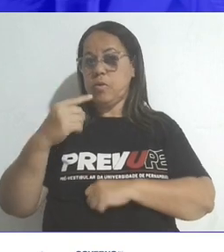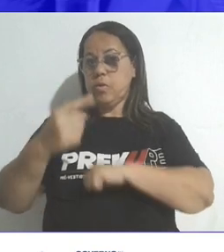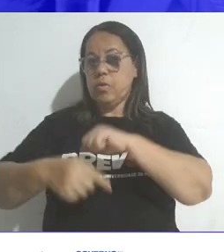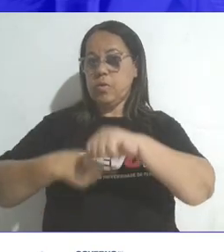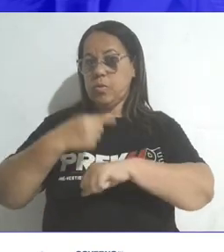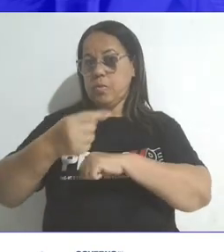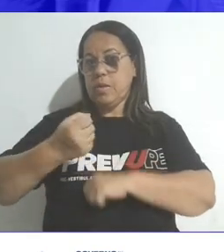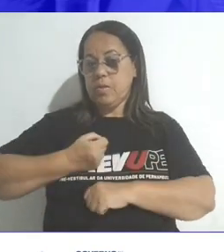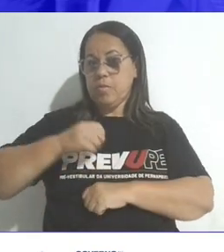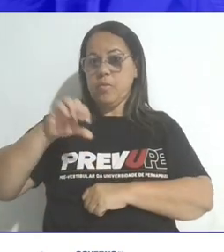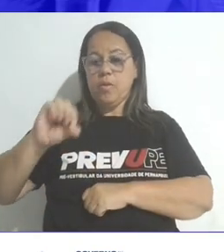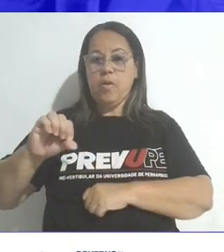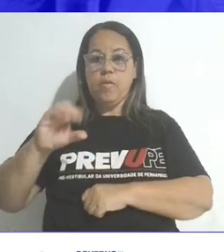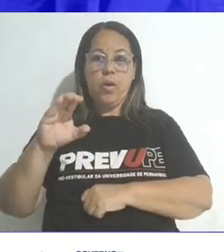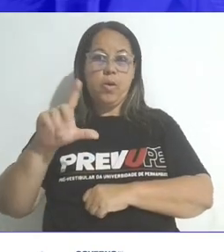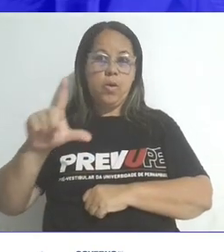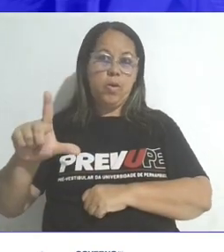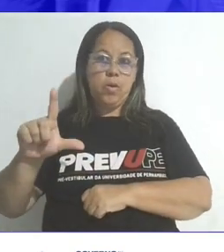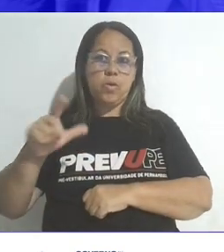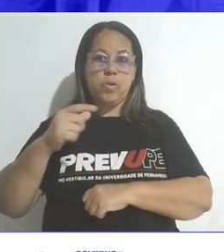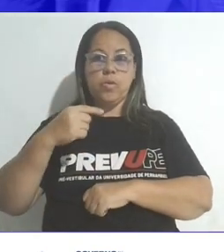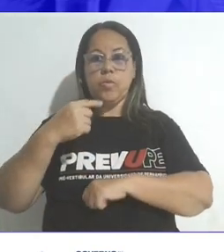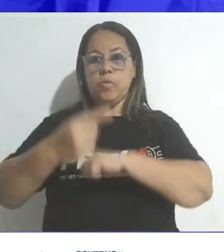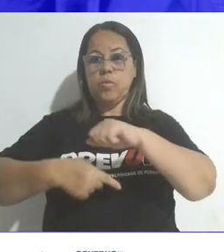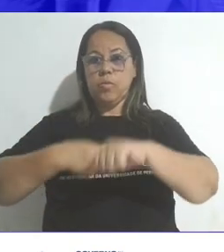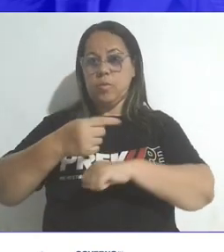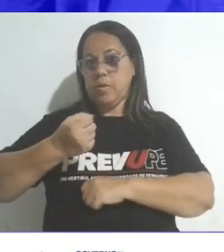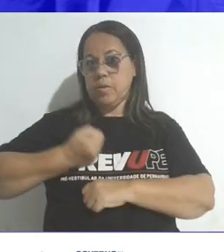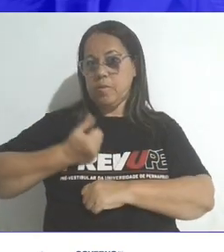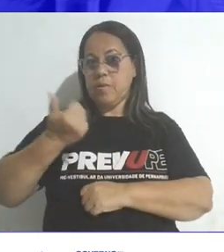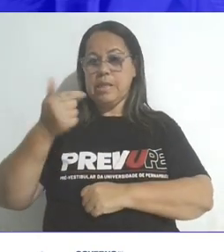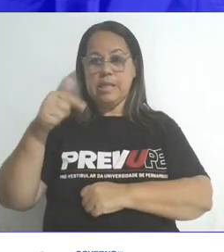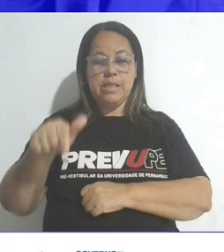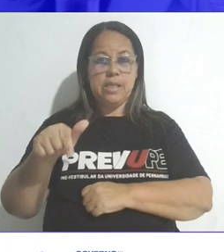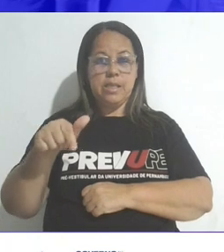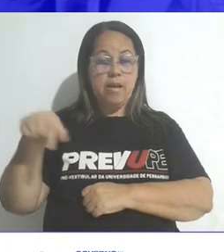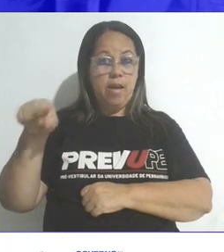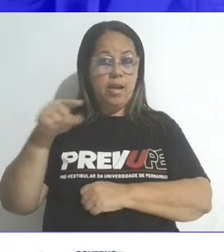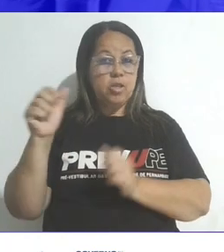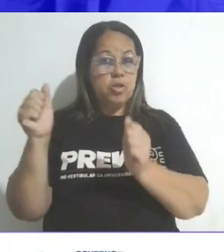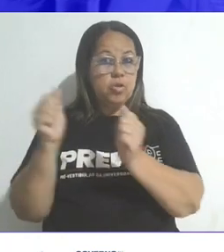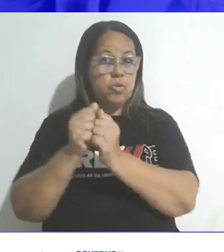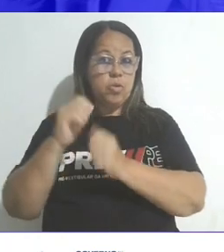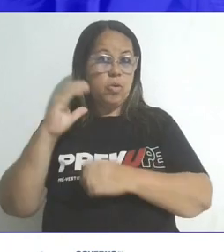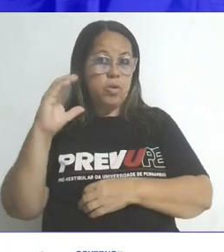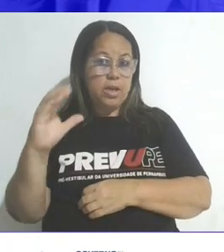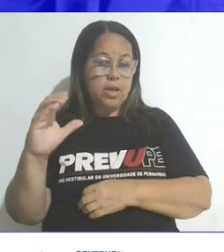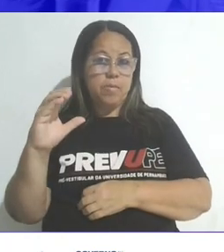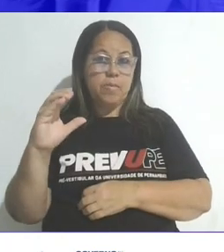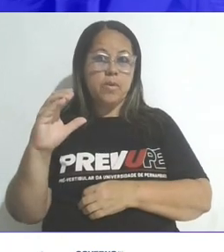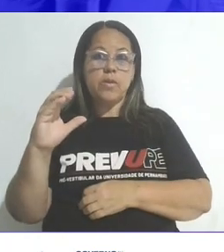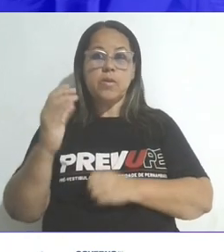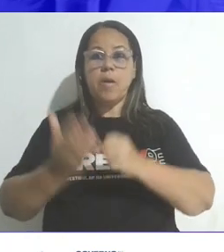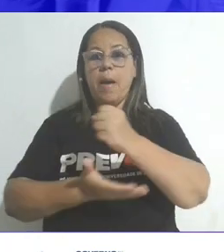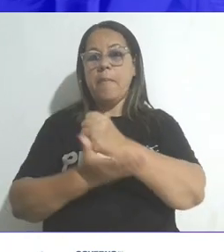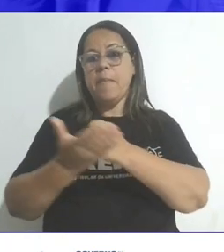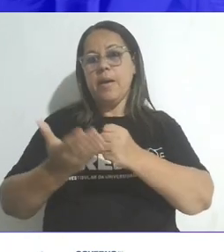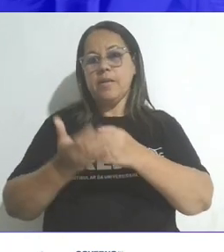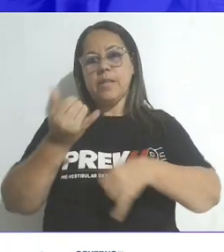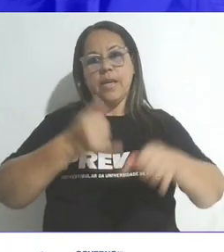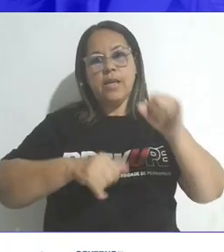atômico 17. Esses tipos de elemento, juntos com o carbono, são a base da química